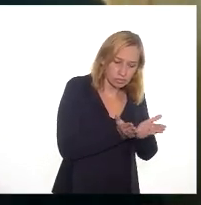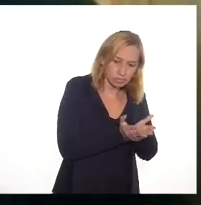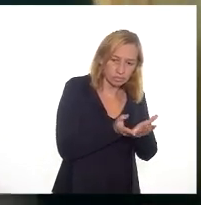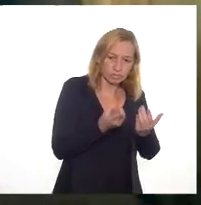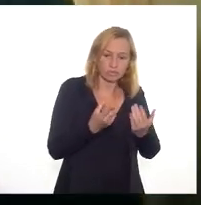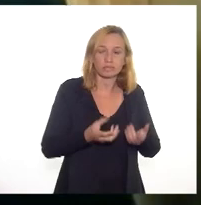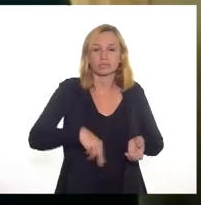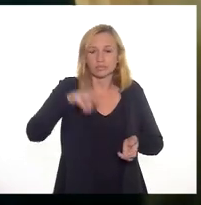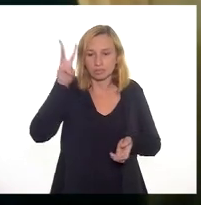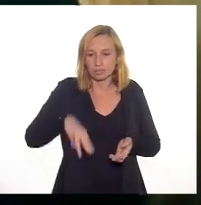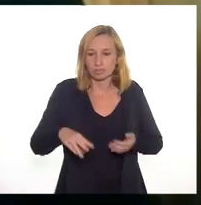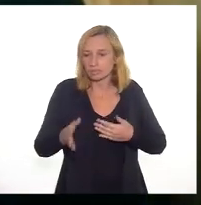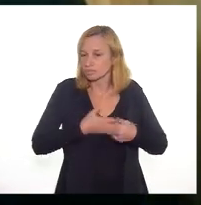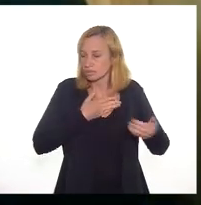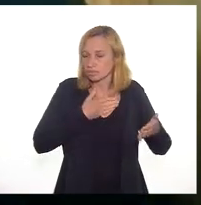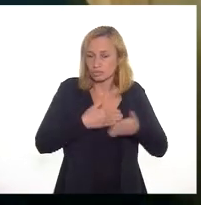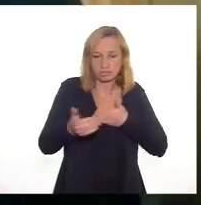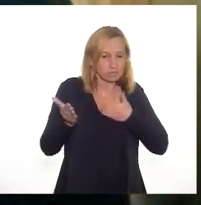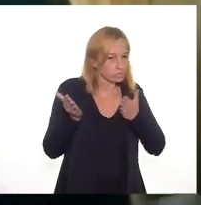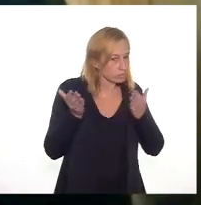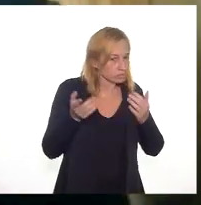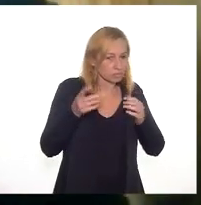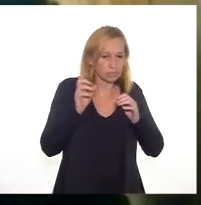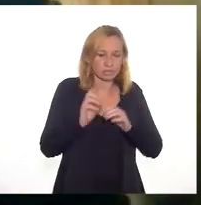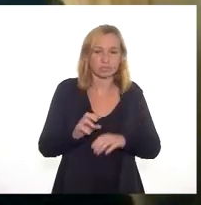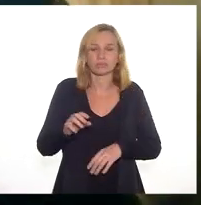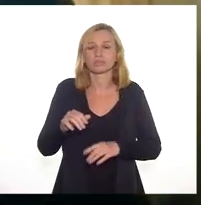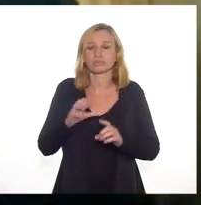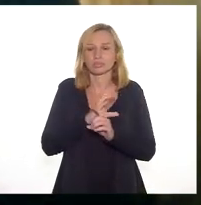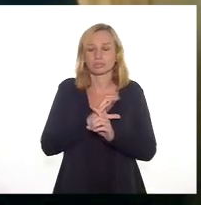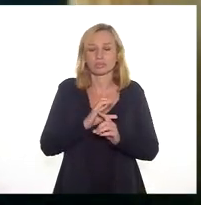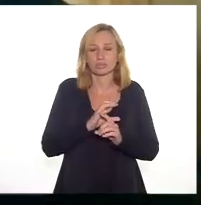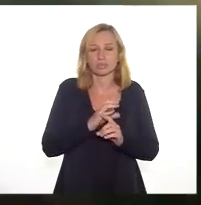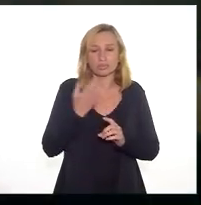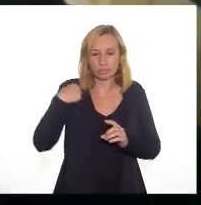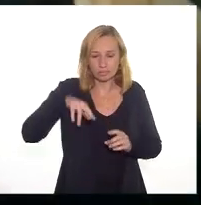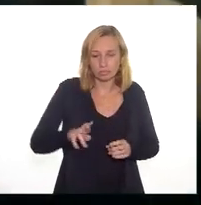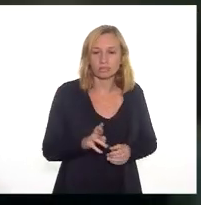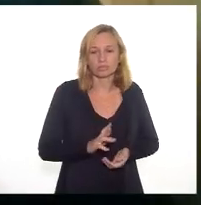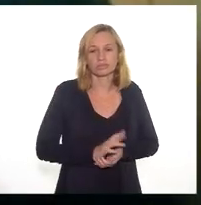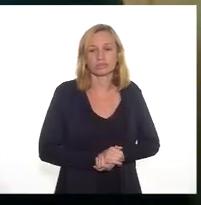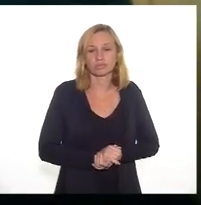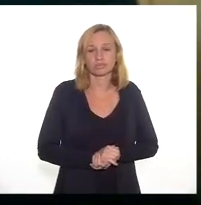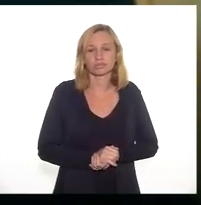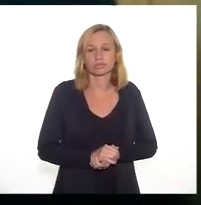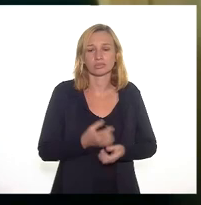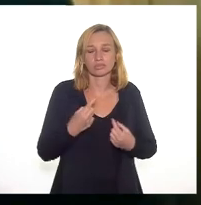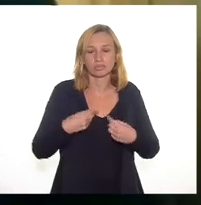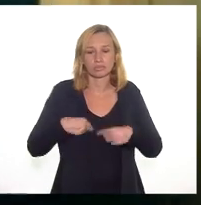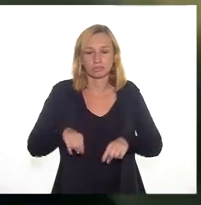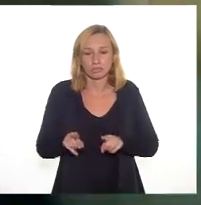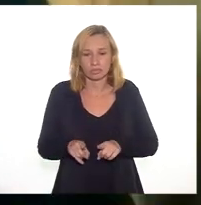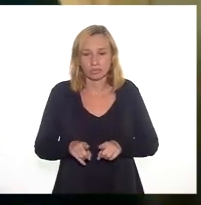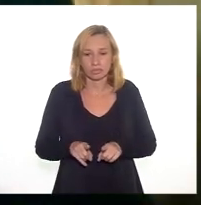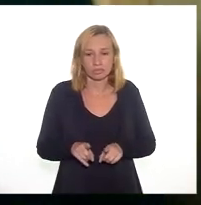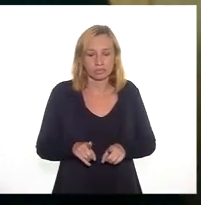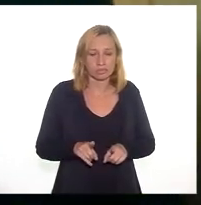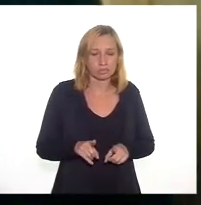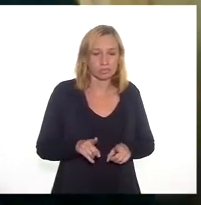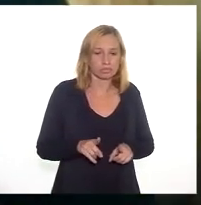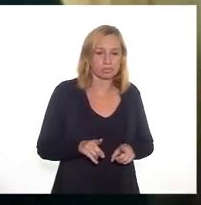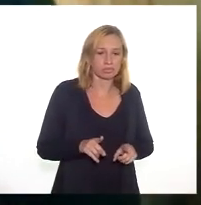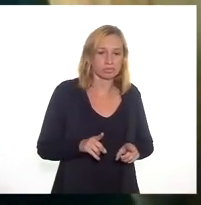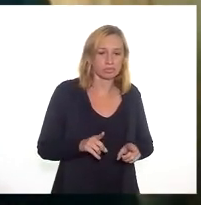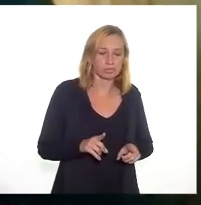agride qualquer credo. Então, que a nossa unidade seja contra o fundamentalismo, contra a